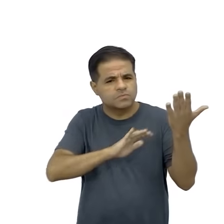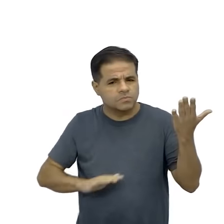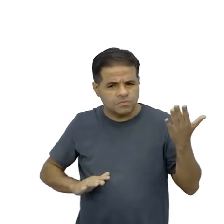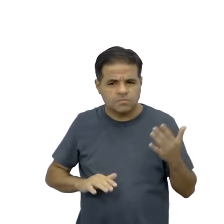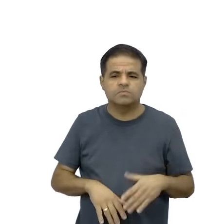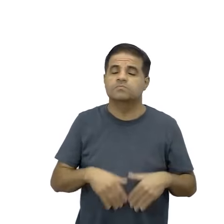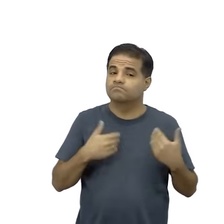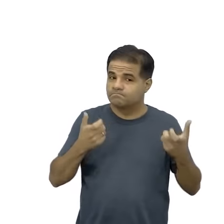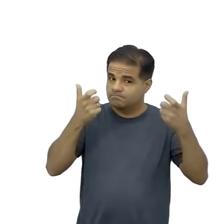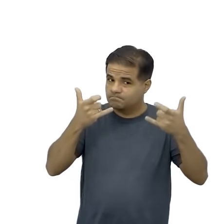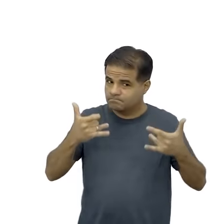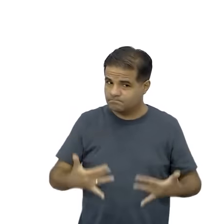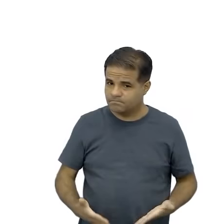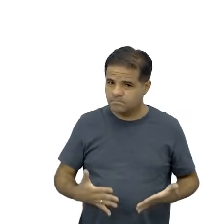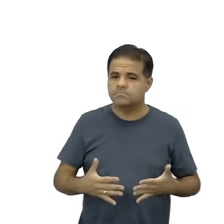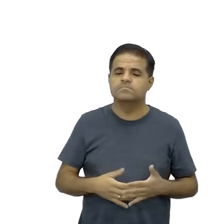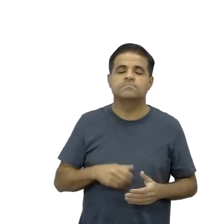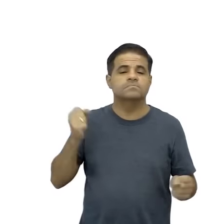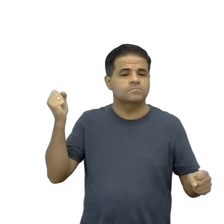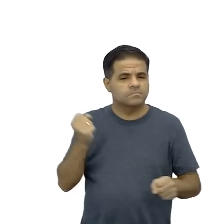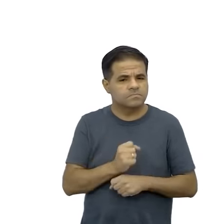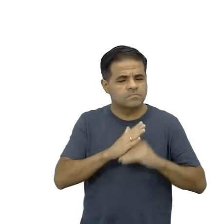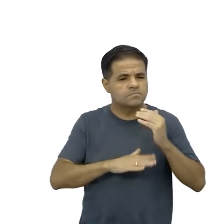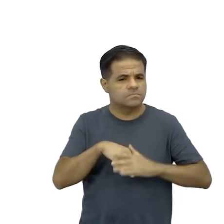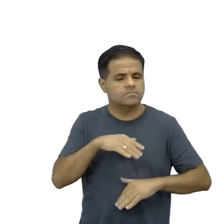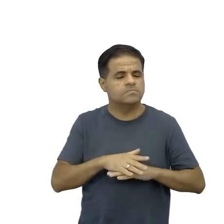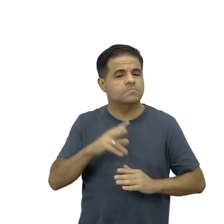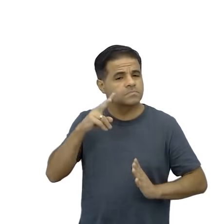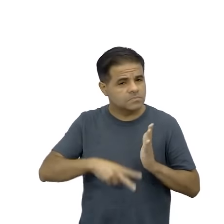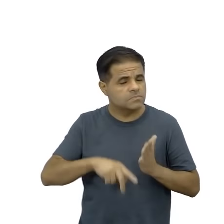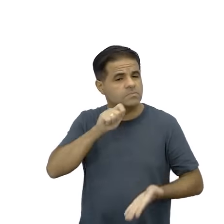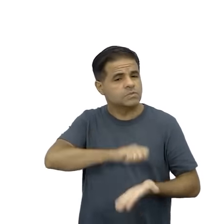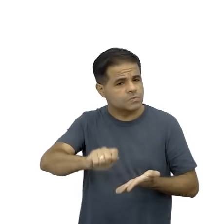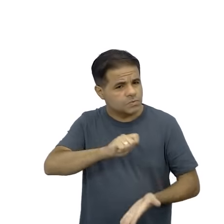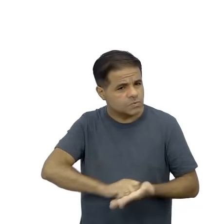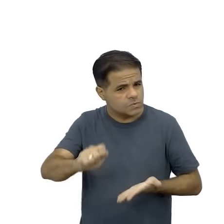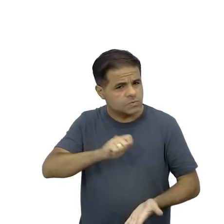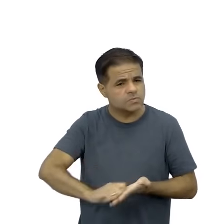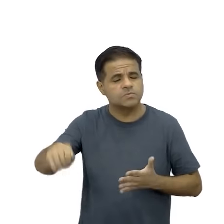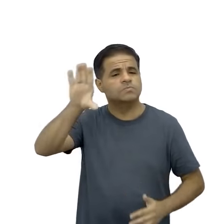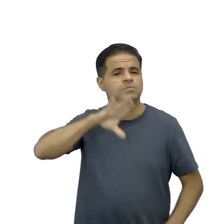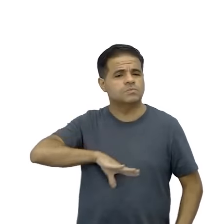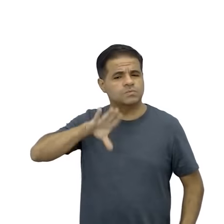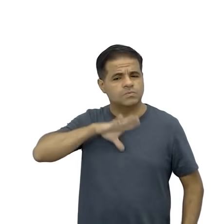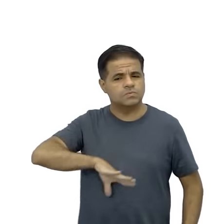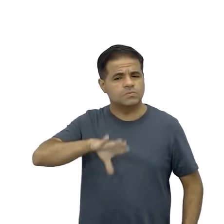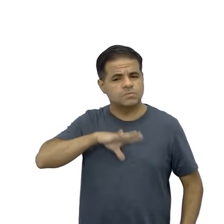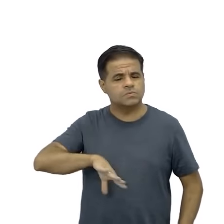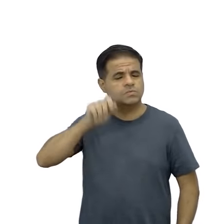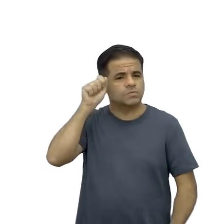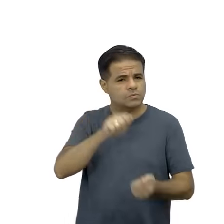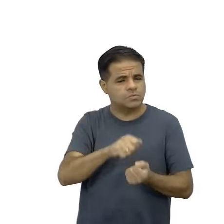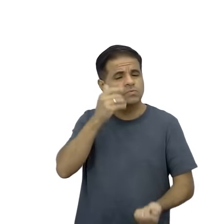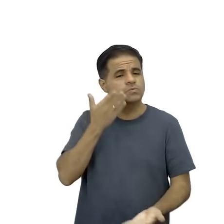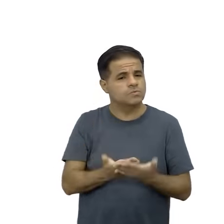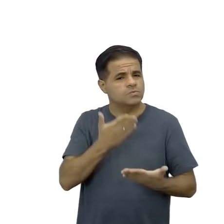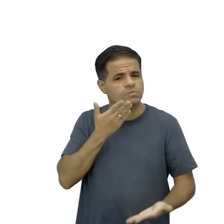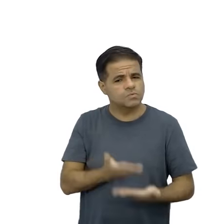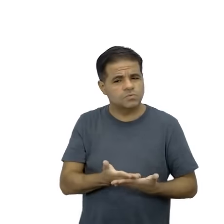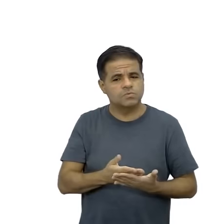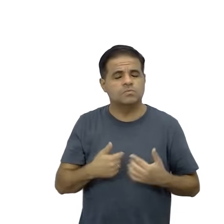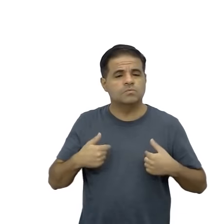de conhecimentos relativas a recursos coesivos, como leitura e escrita da disciplina língua portuguesa, juntamente com os estudantes, né?